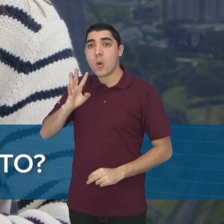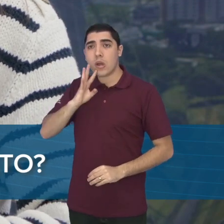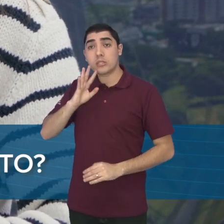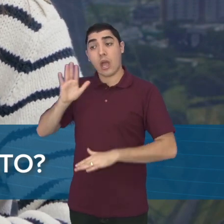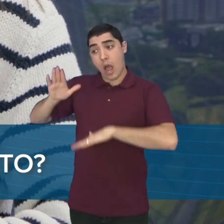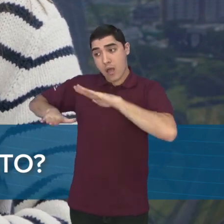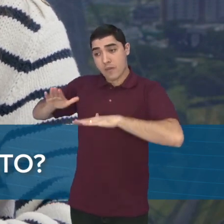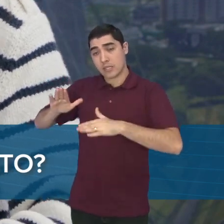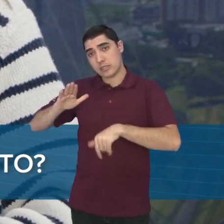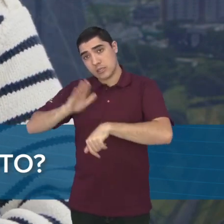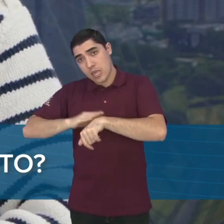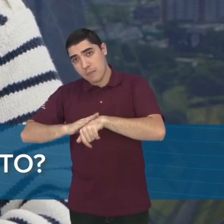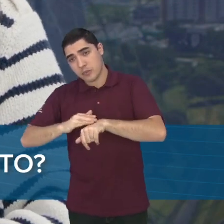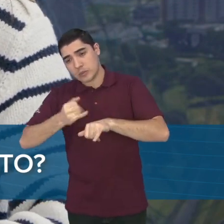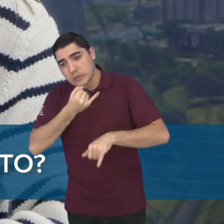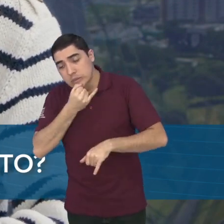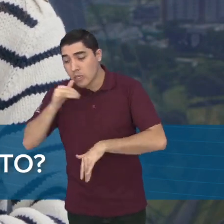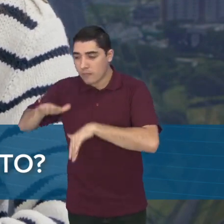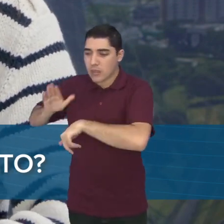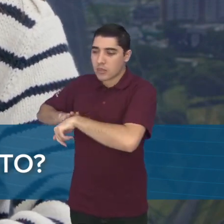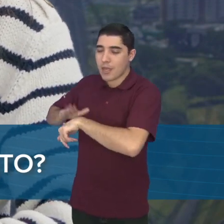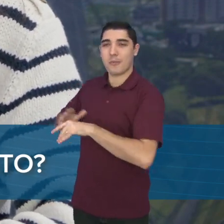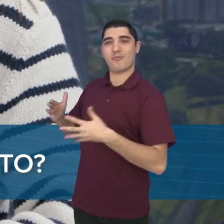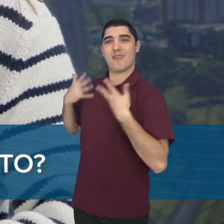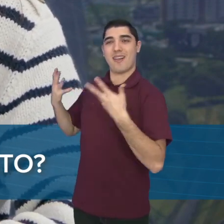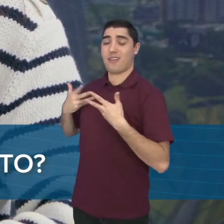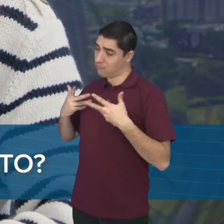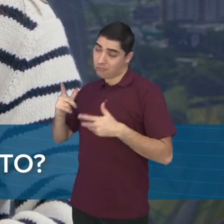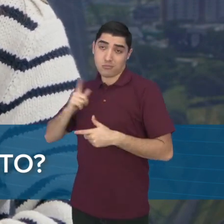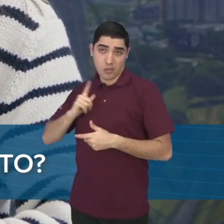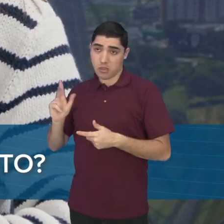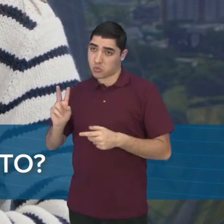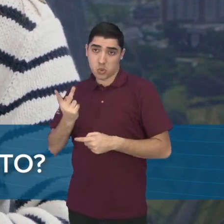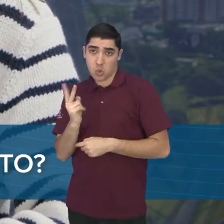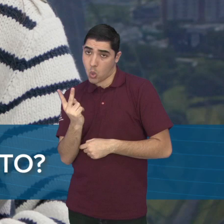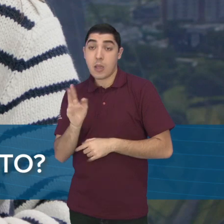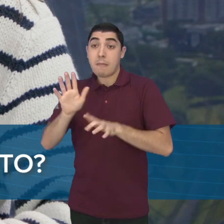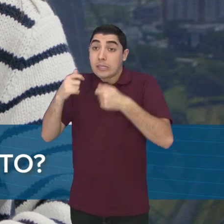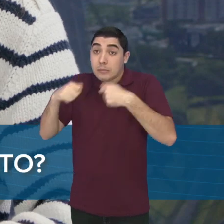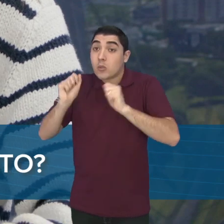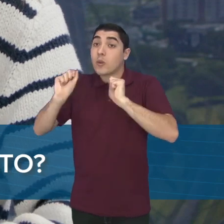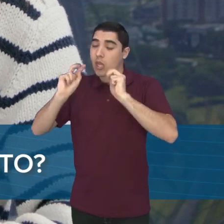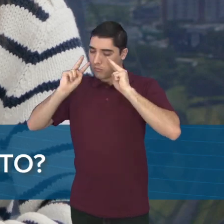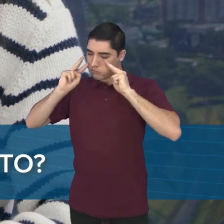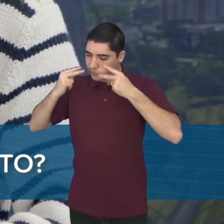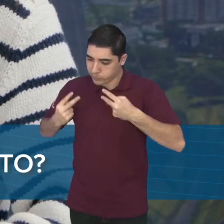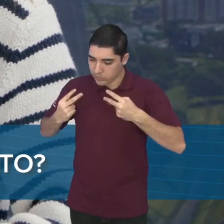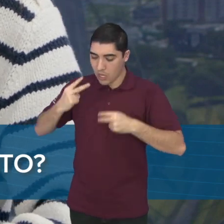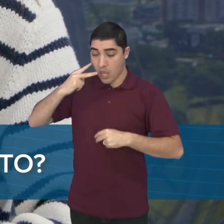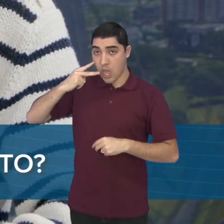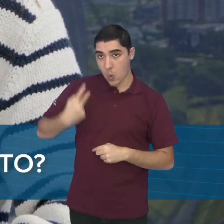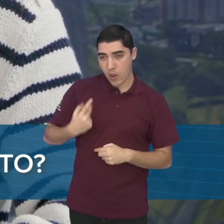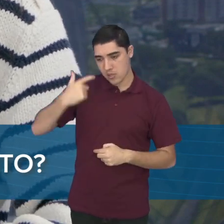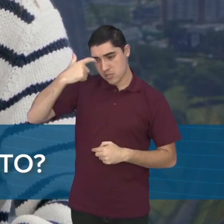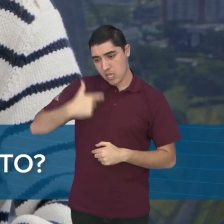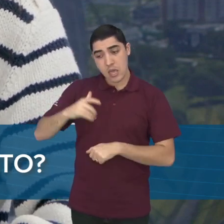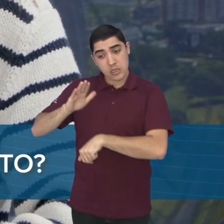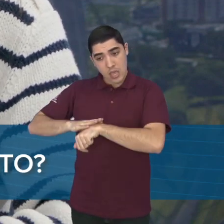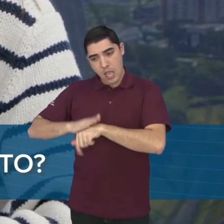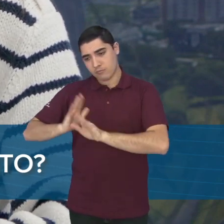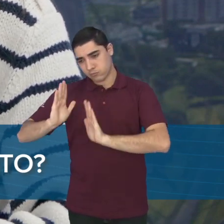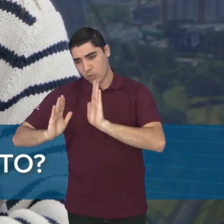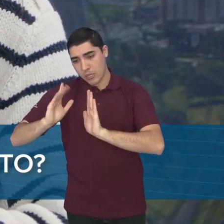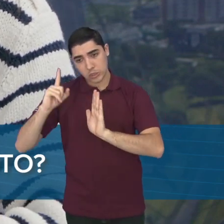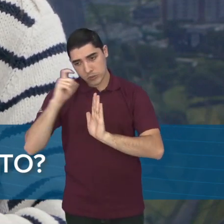e alegres. Mas também, né, é possível ter esse autoconhecimento, se reconhecer em momentos às vezes mais difíceis também. Então, eu